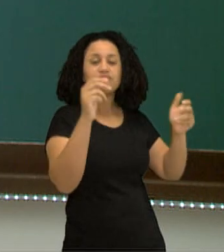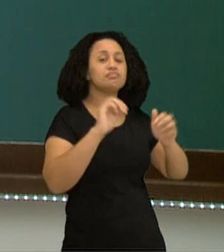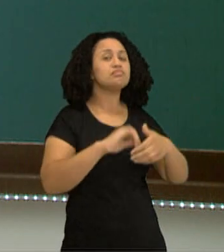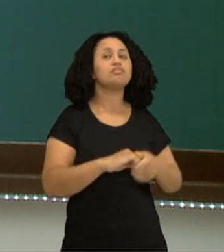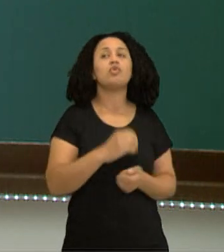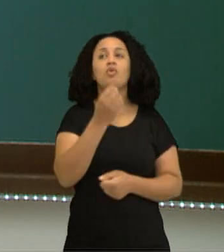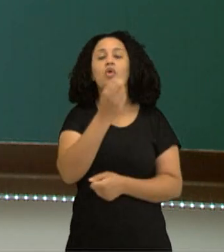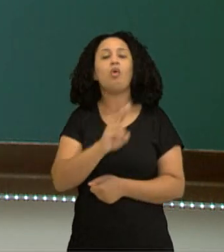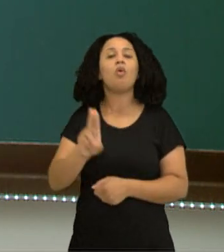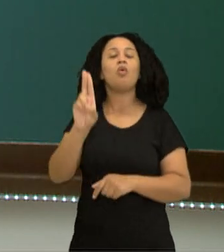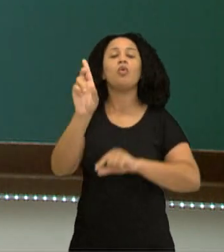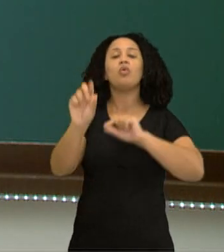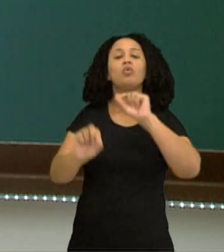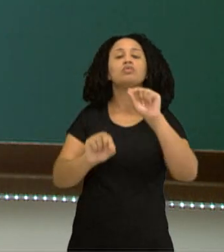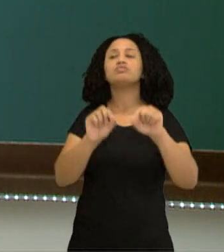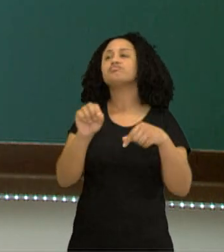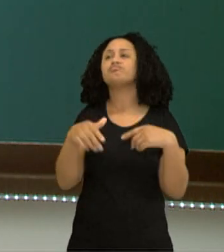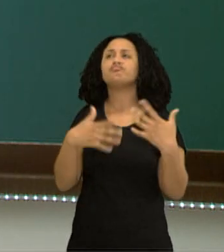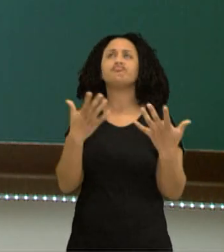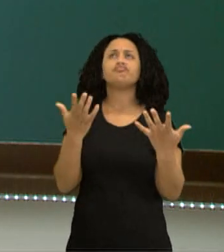uma